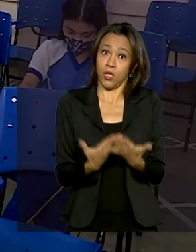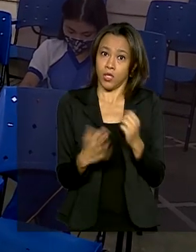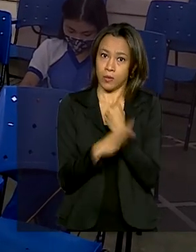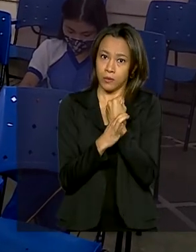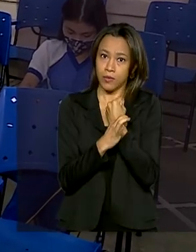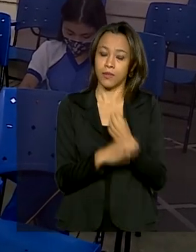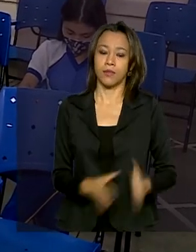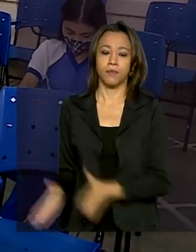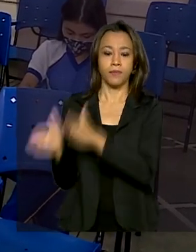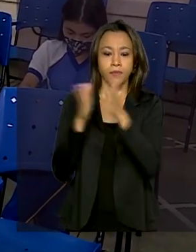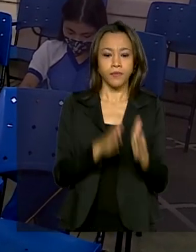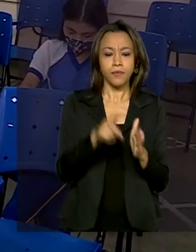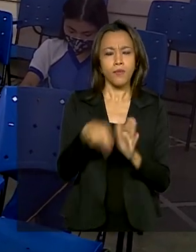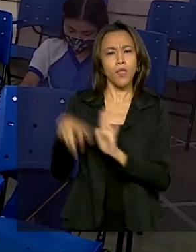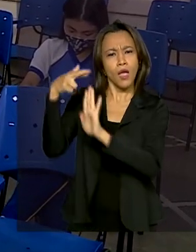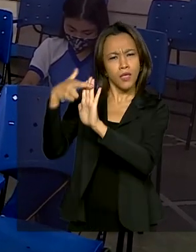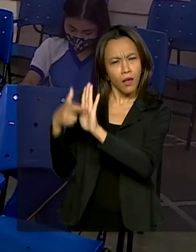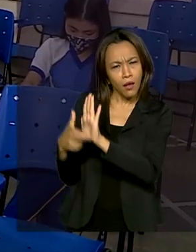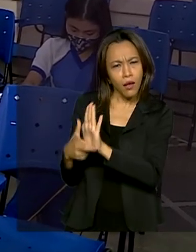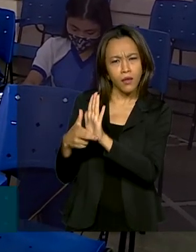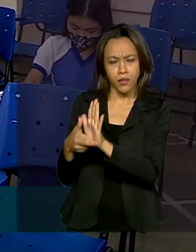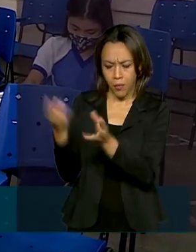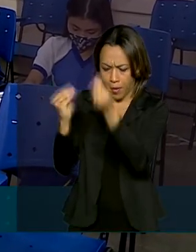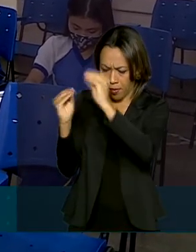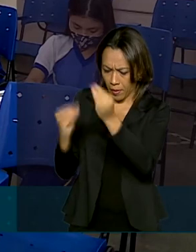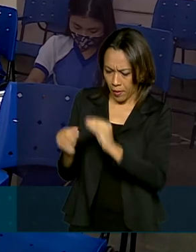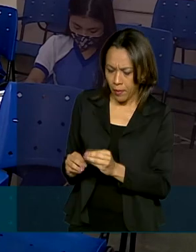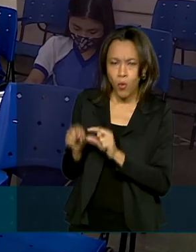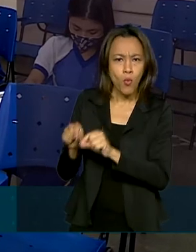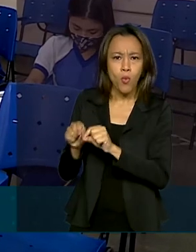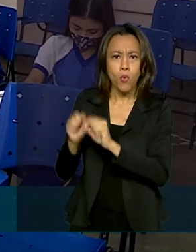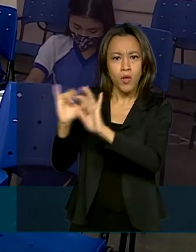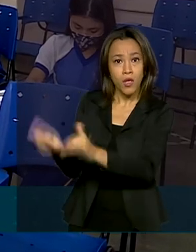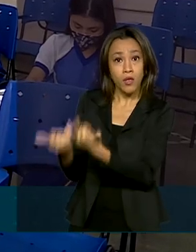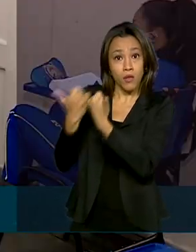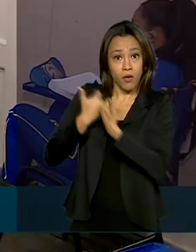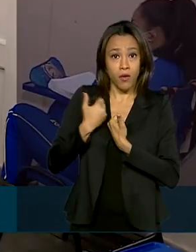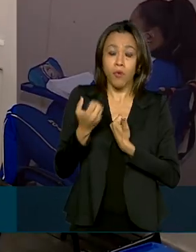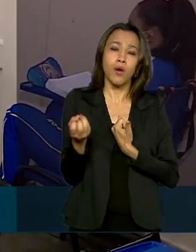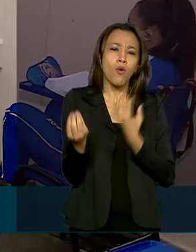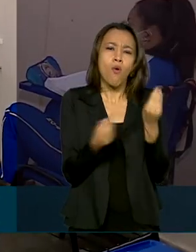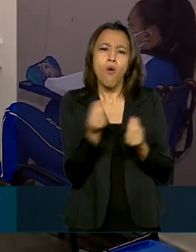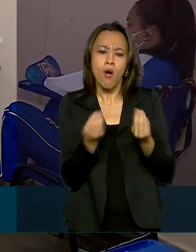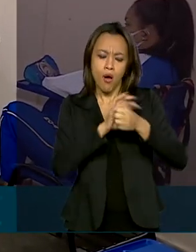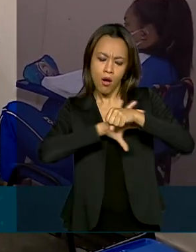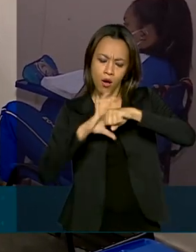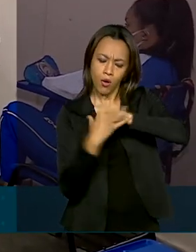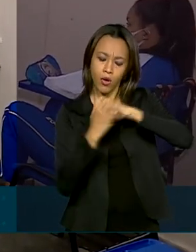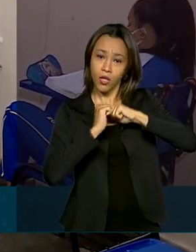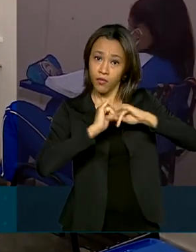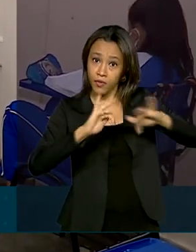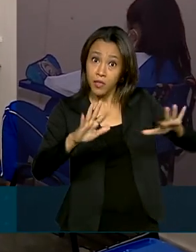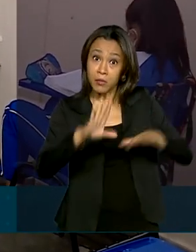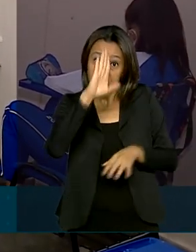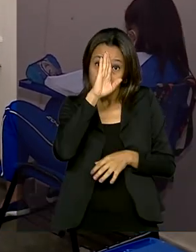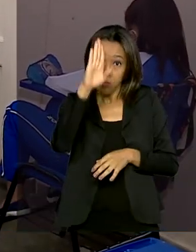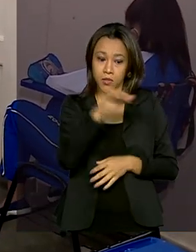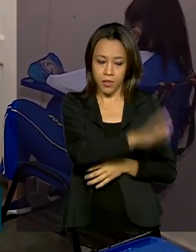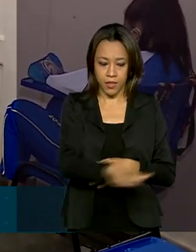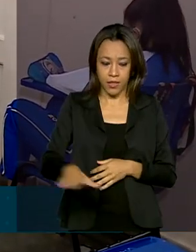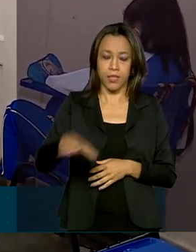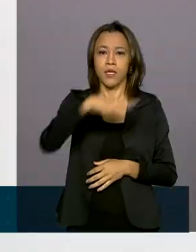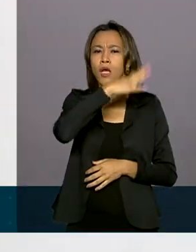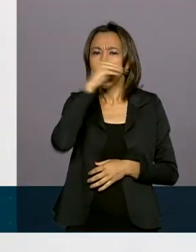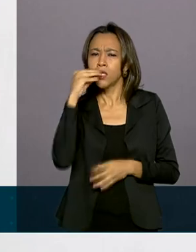elaborado pelo Ministério da Saúde traz informações sobre o novo coronavírus, principalmente em relação a crianças e adolescentes,